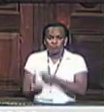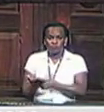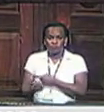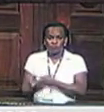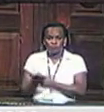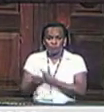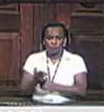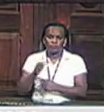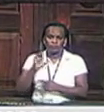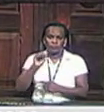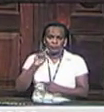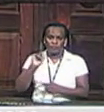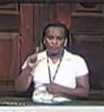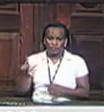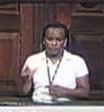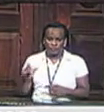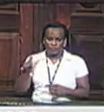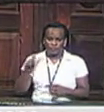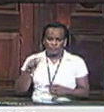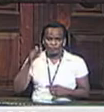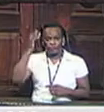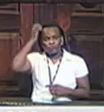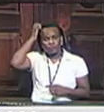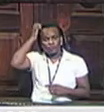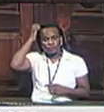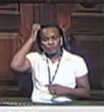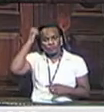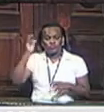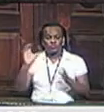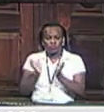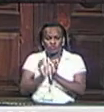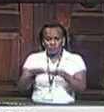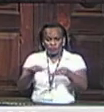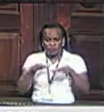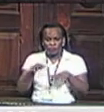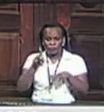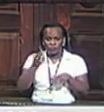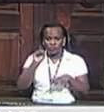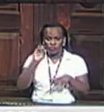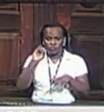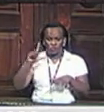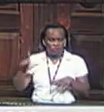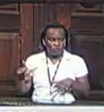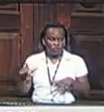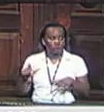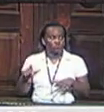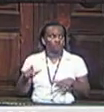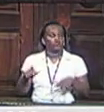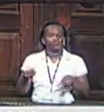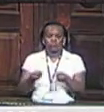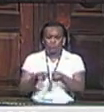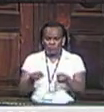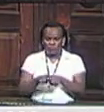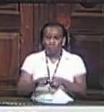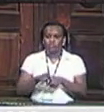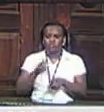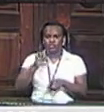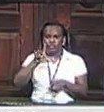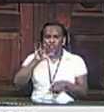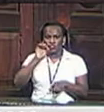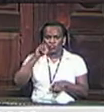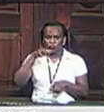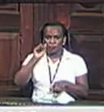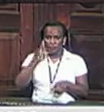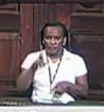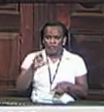para Sérgio Cabral. A bancada do PSOL tem uma posição e o nosso deputado Eliomar Coelho já